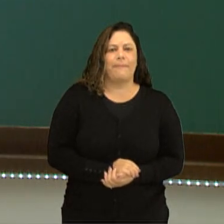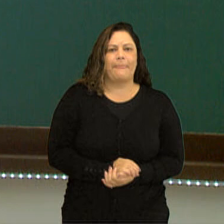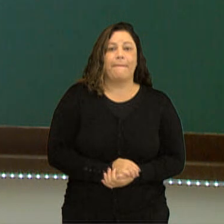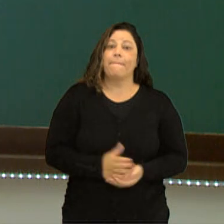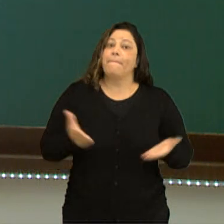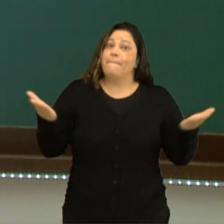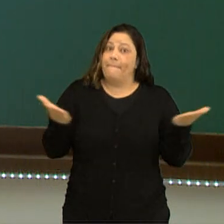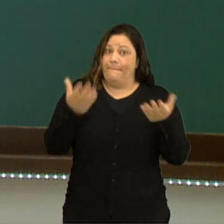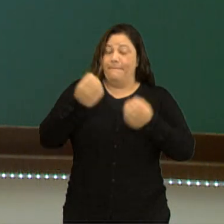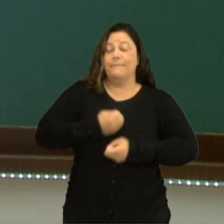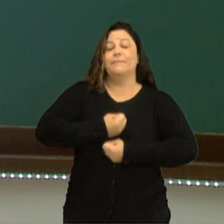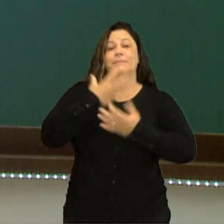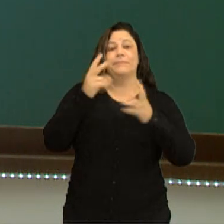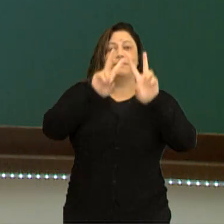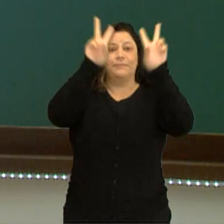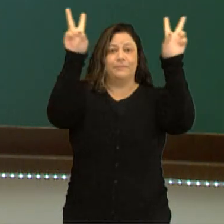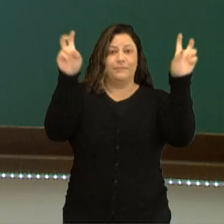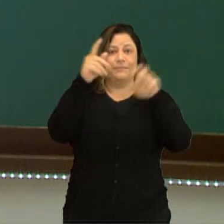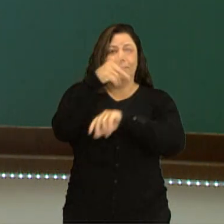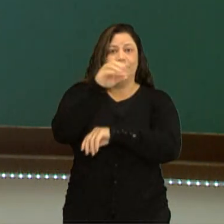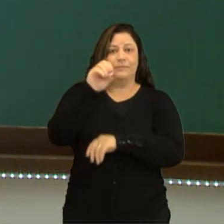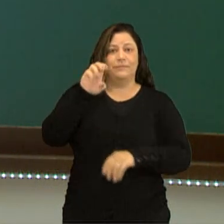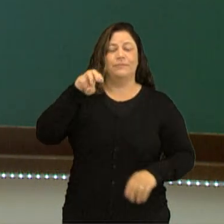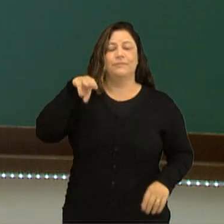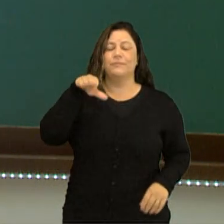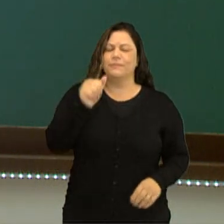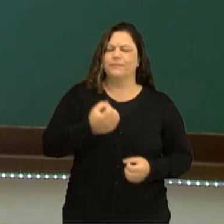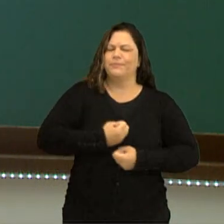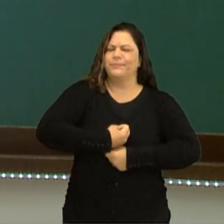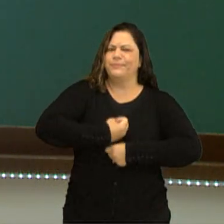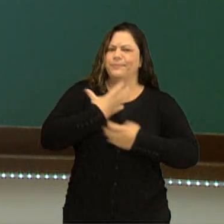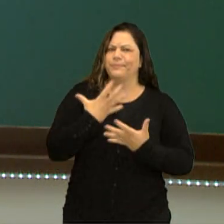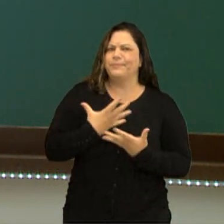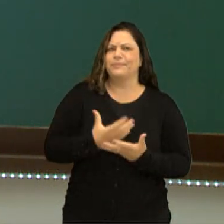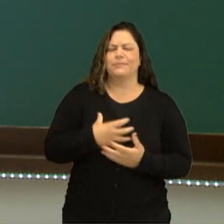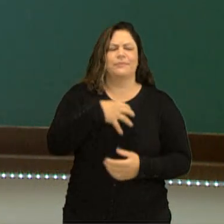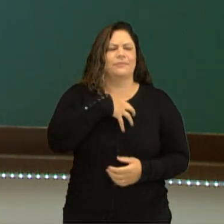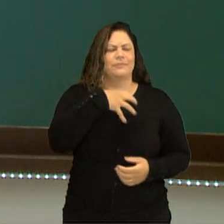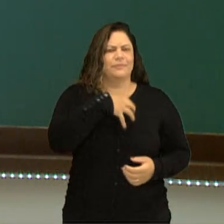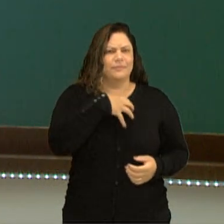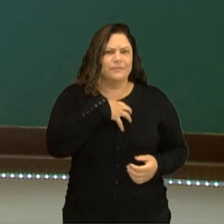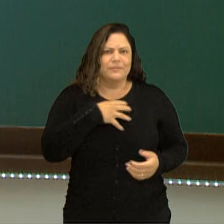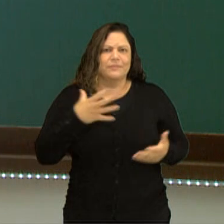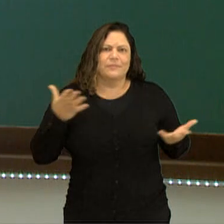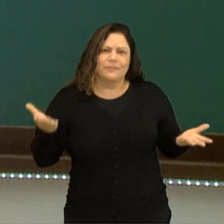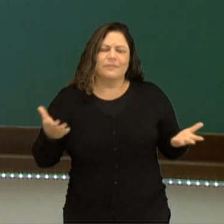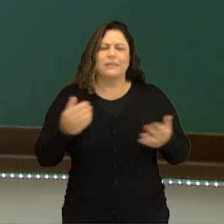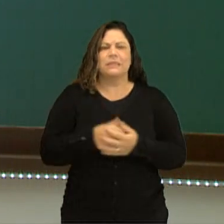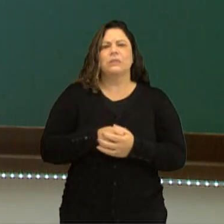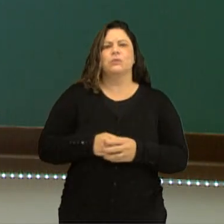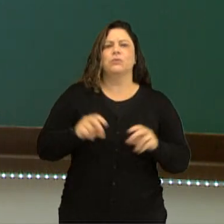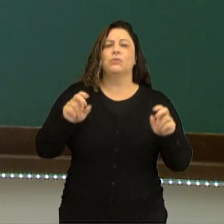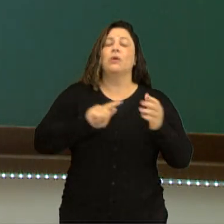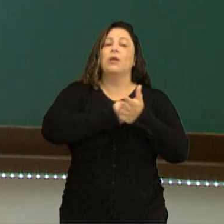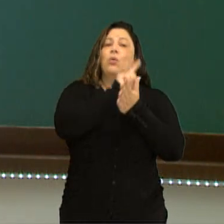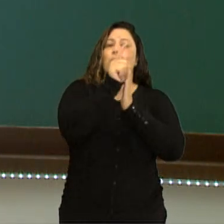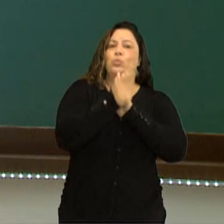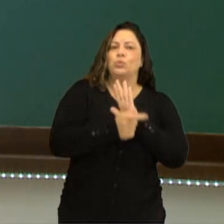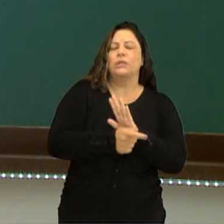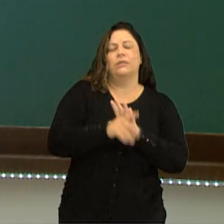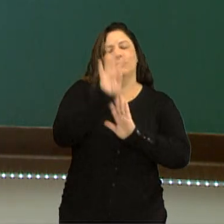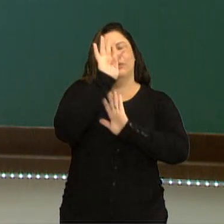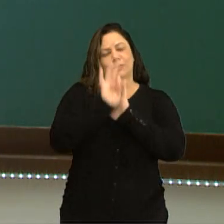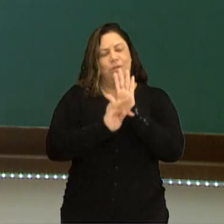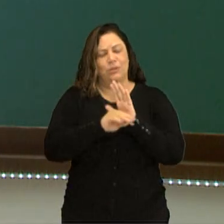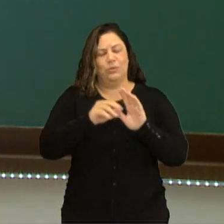Agora falando sobre poema. Poesia é falar de sentimentos. Agora o poema é o gênero textual que aborda